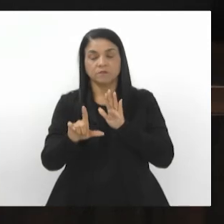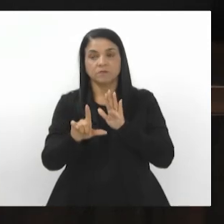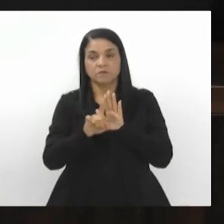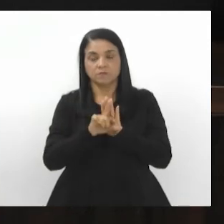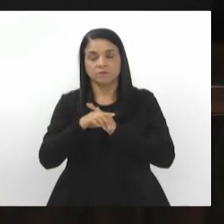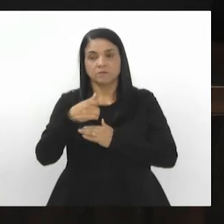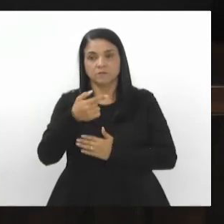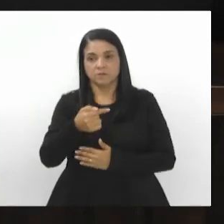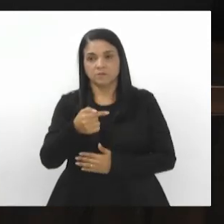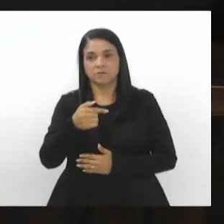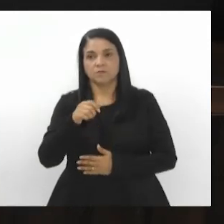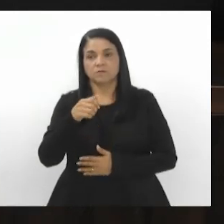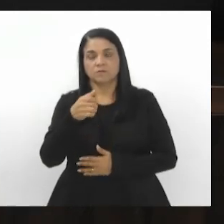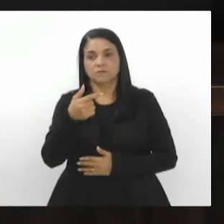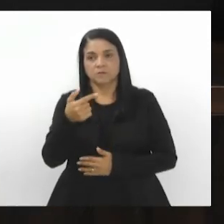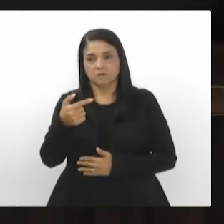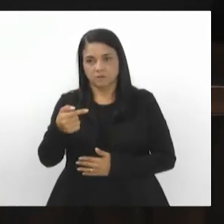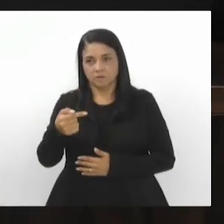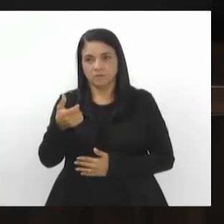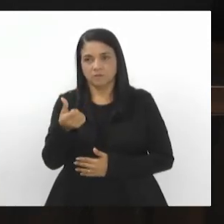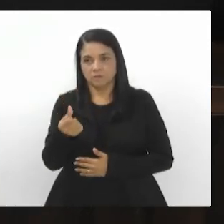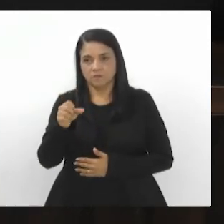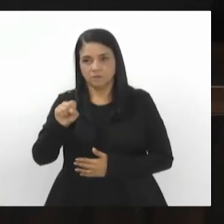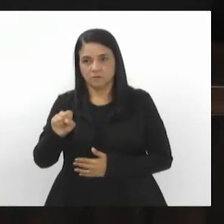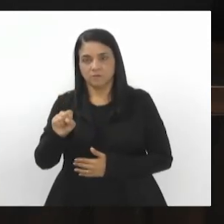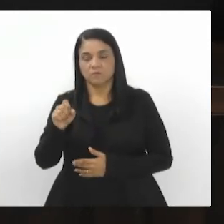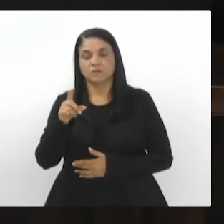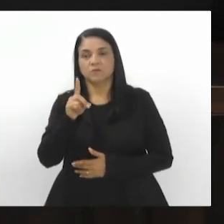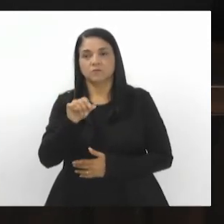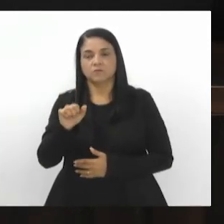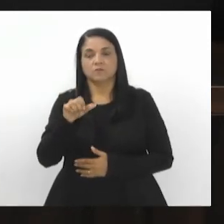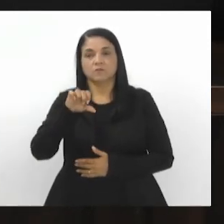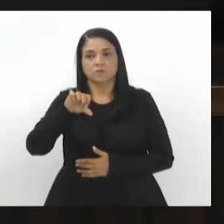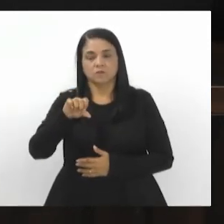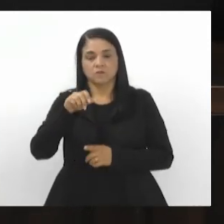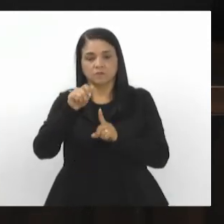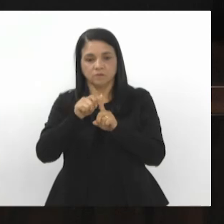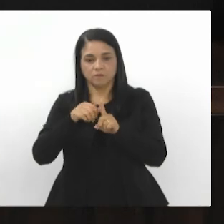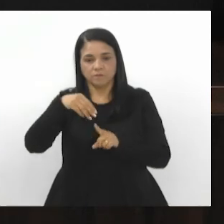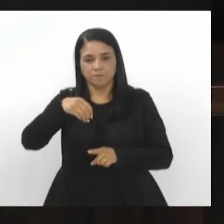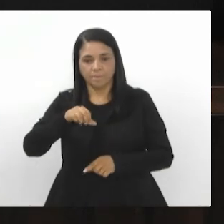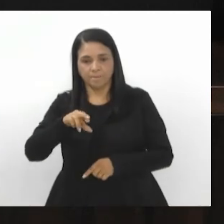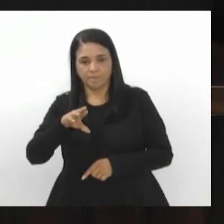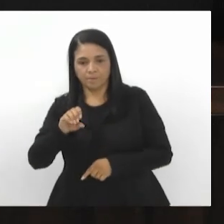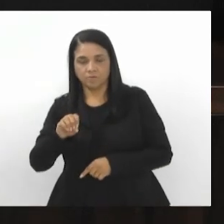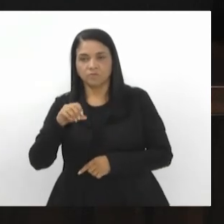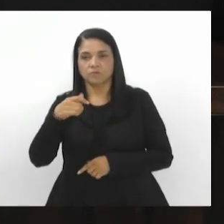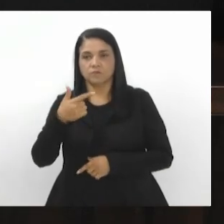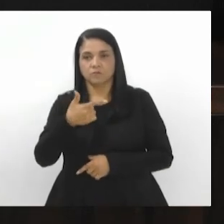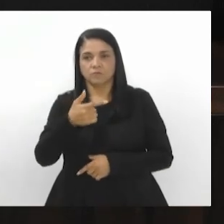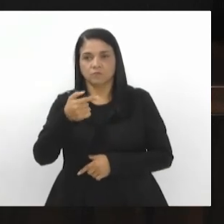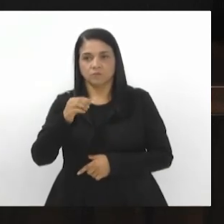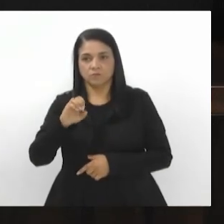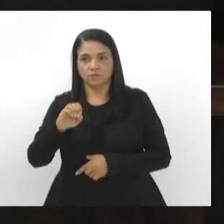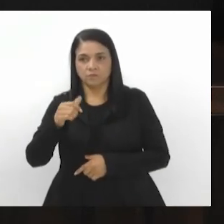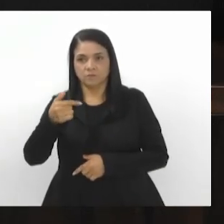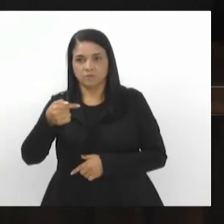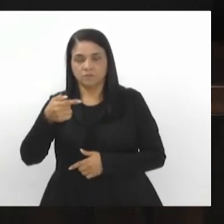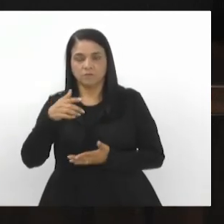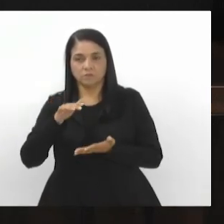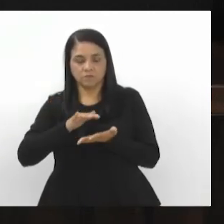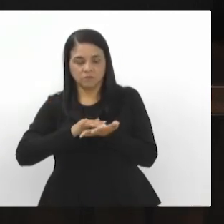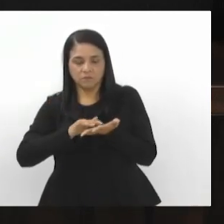7.568, de 9 de maio de 2017, para determinar a impressão de senhas em braille,